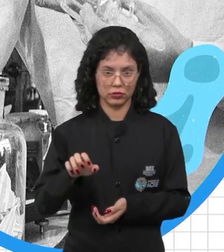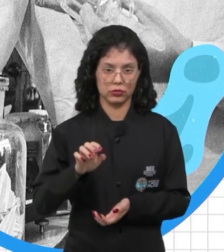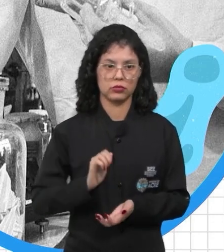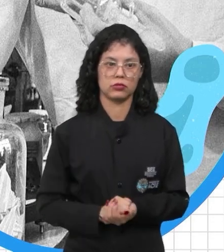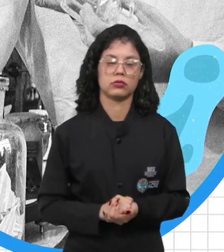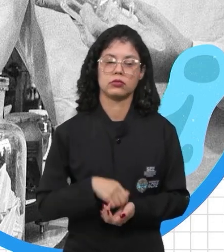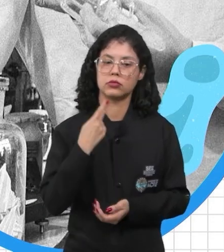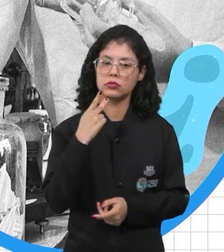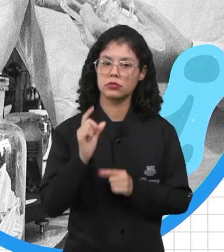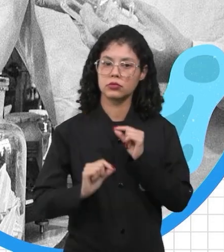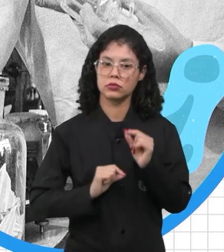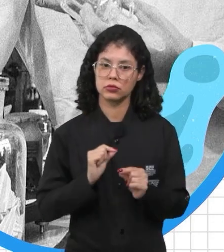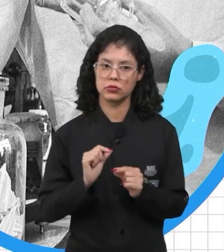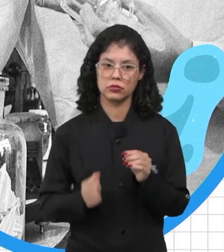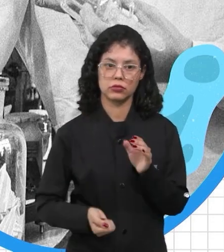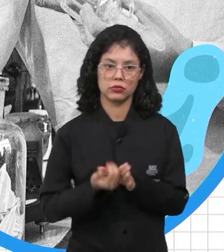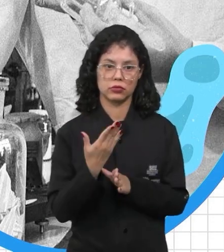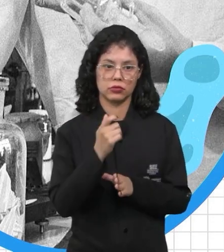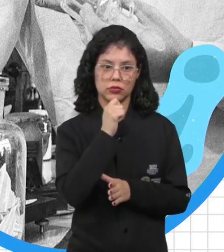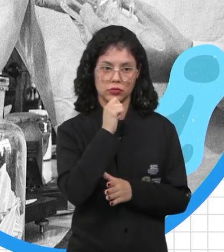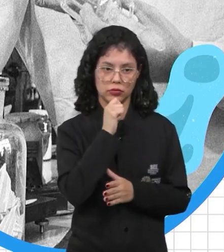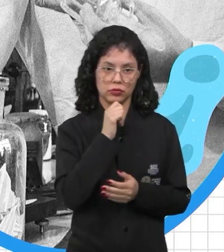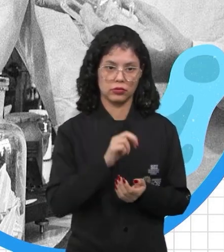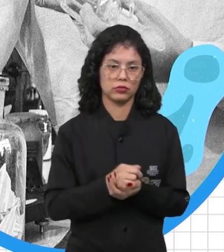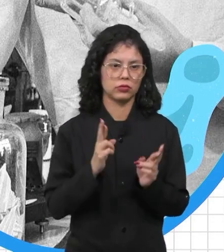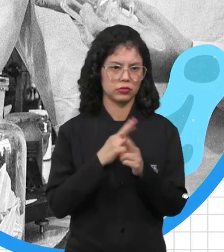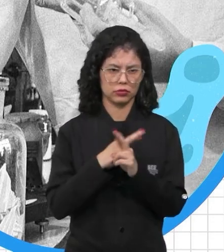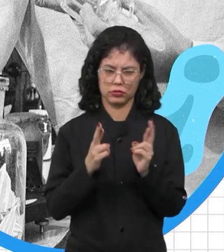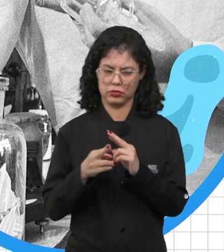fala que né, eles sugerem ali que a partir de